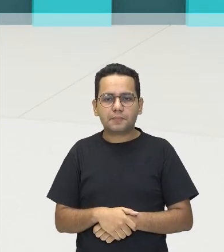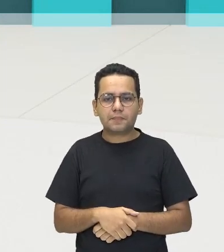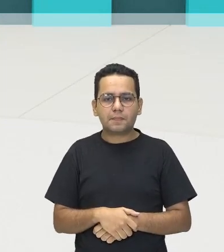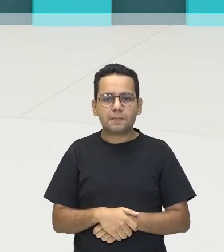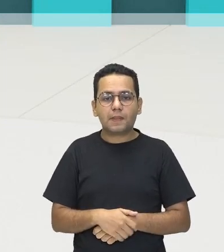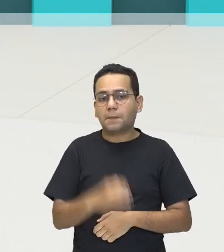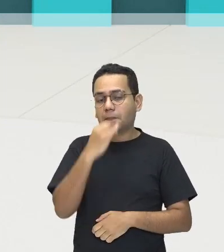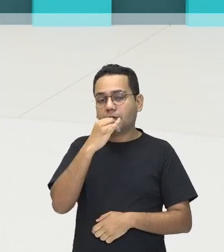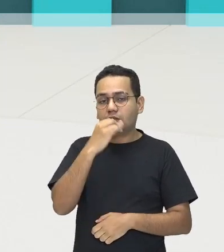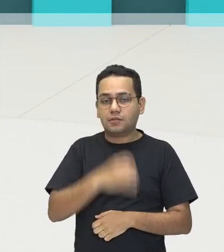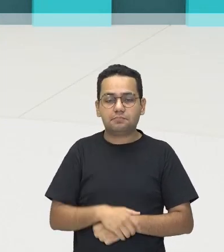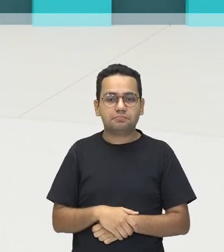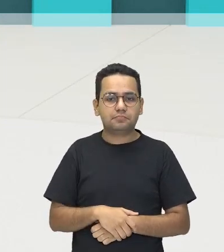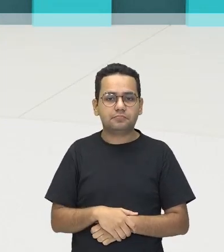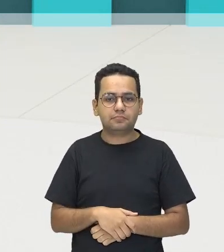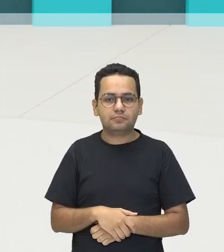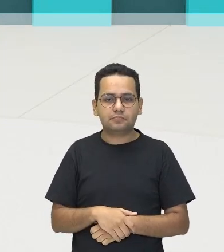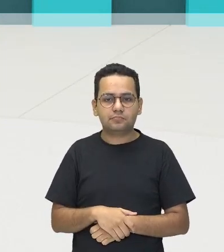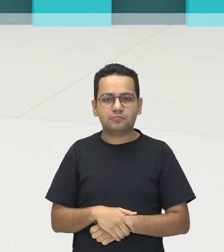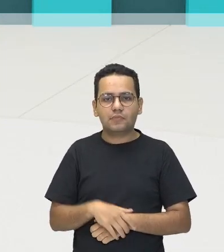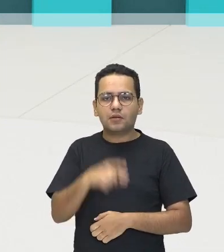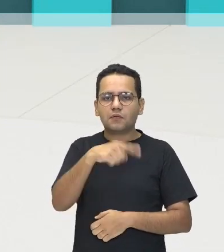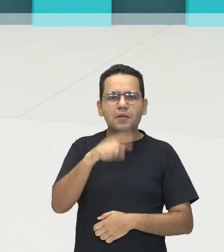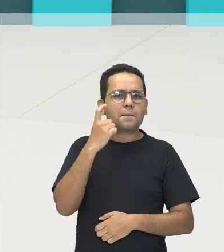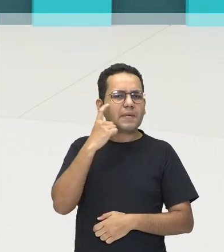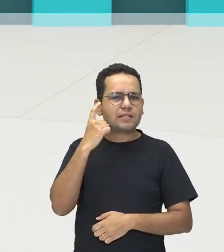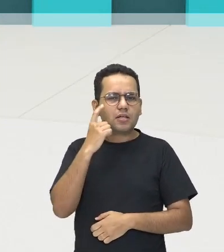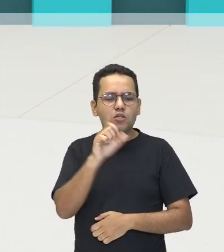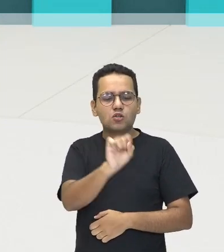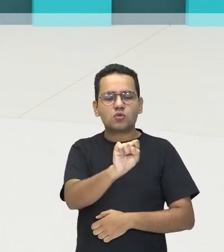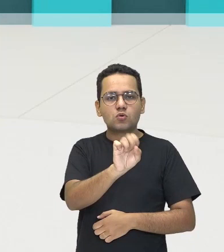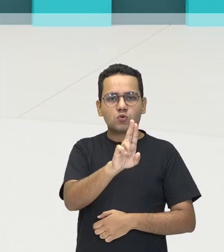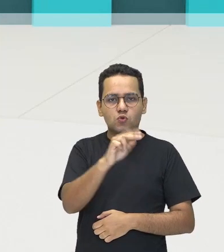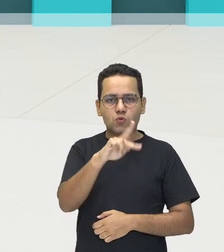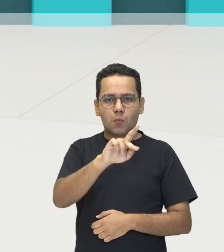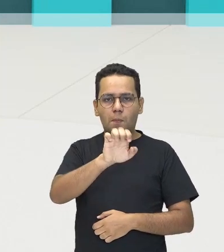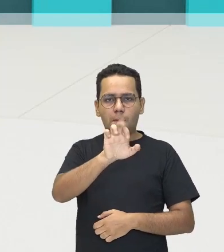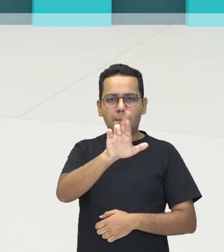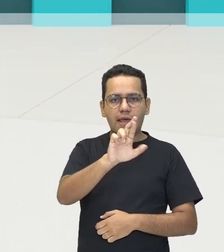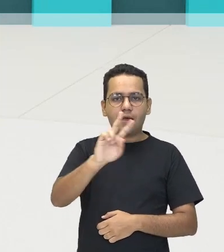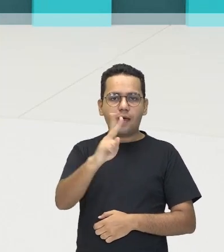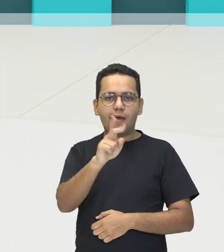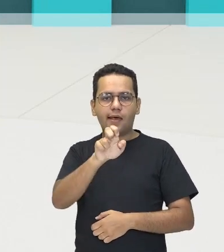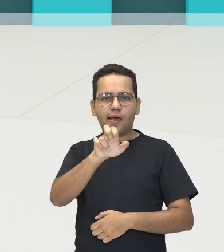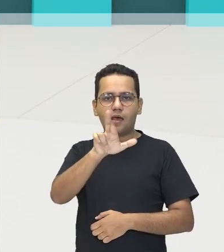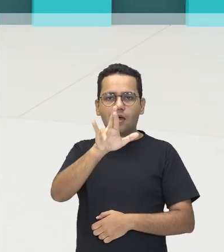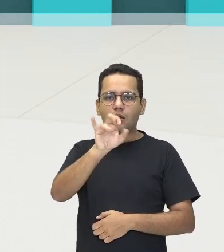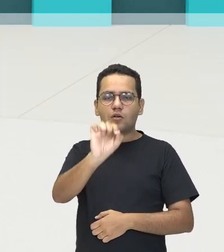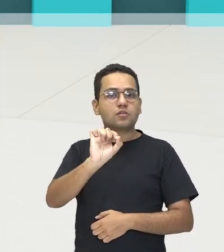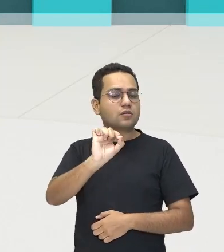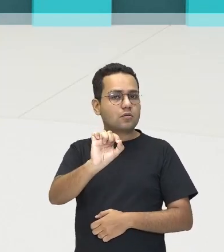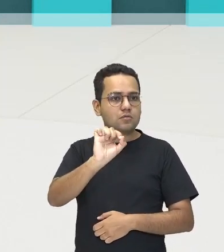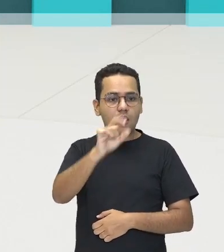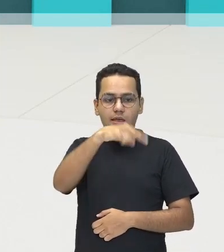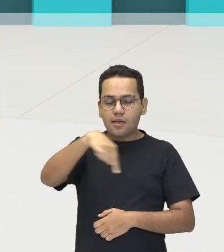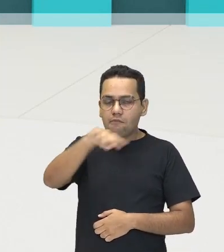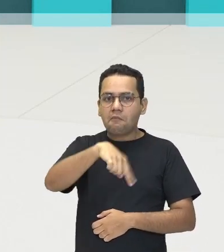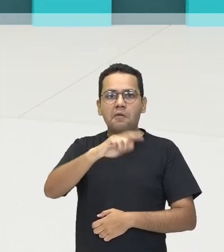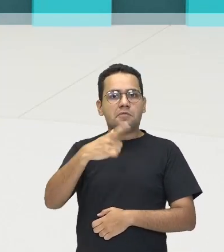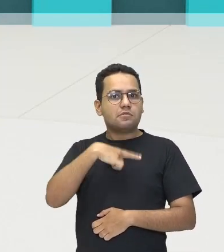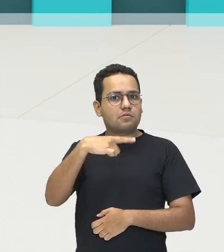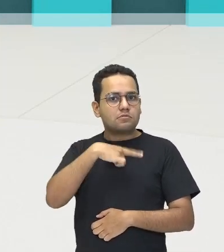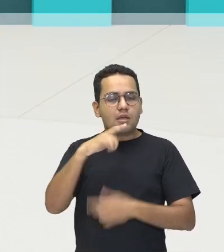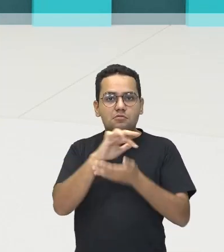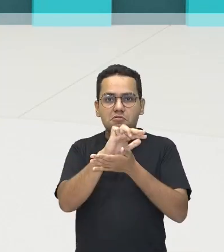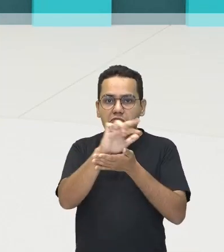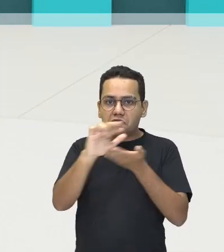vocês pensarem nos super-heróis, vocês vão perceber que eles são indivíduos que fazem coisas grandiosas, beleza? Então, gênero